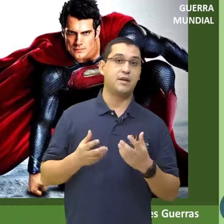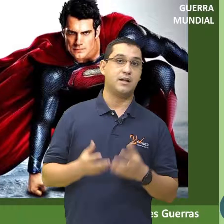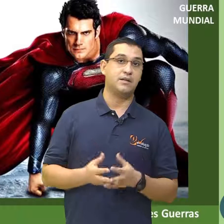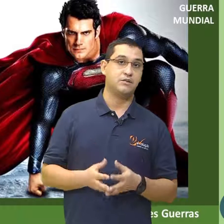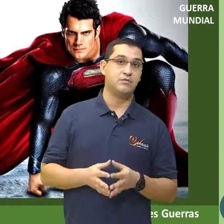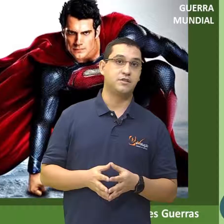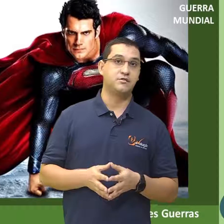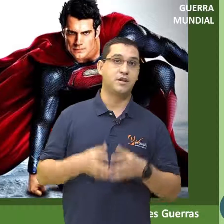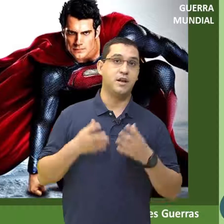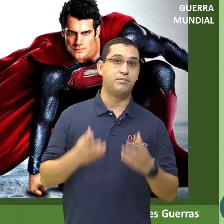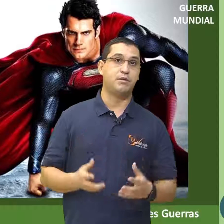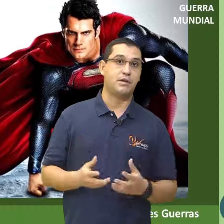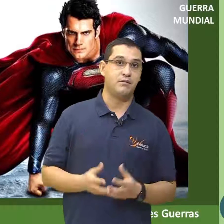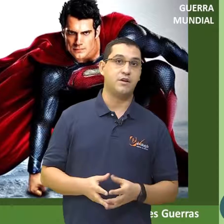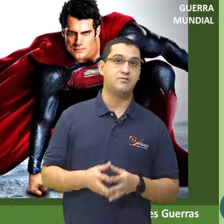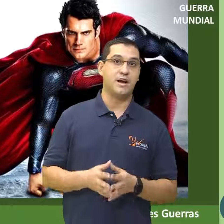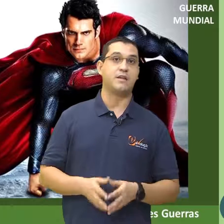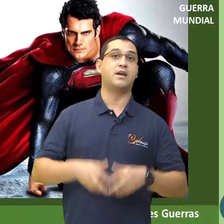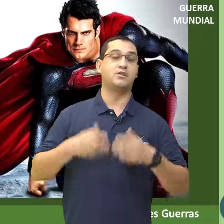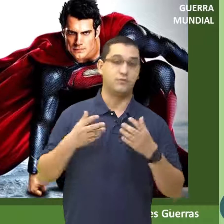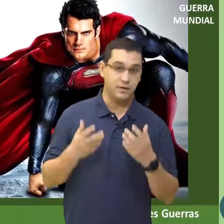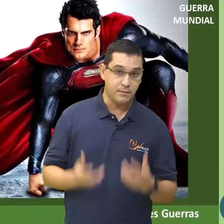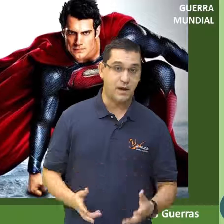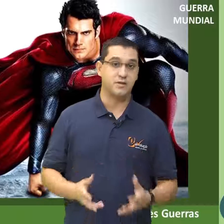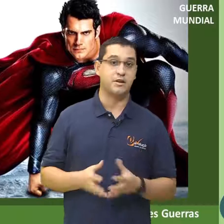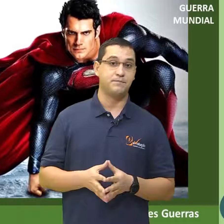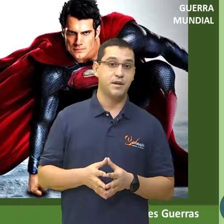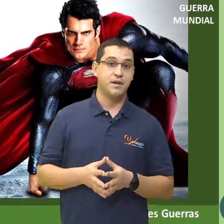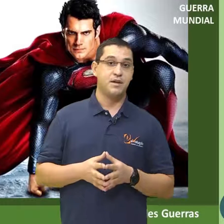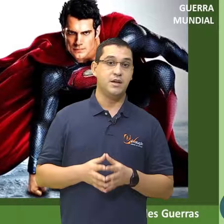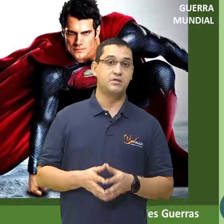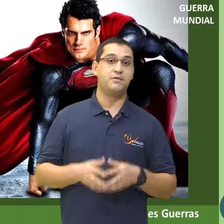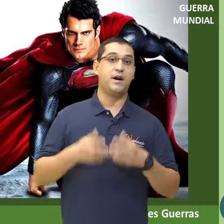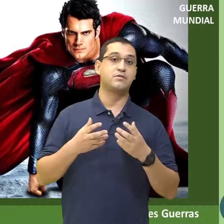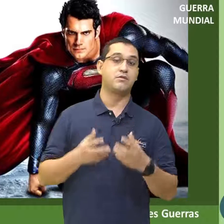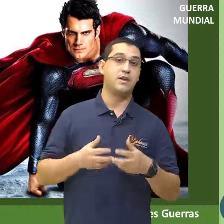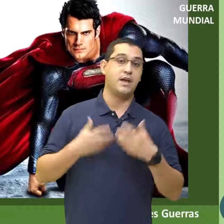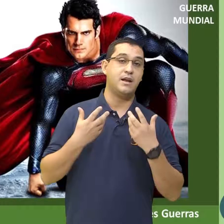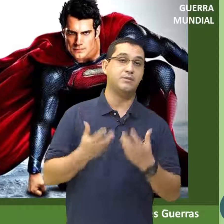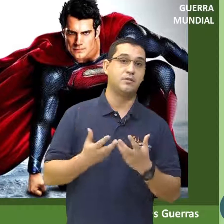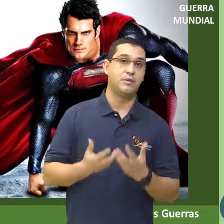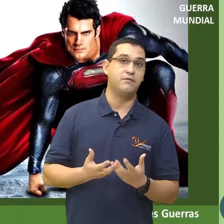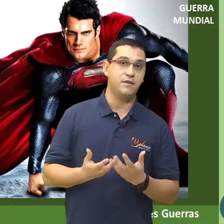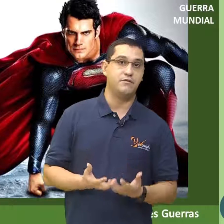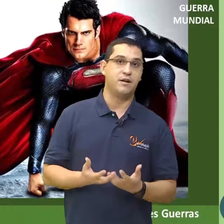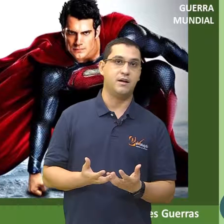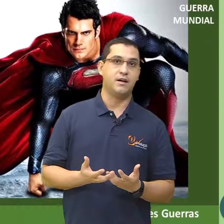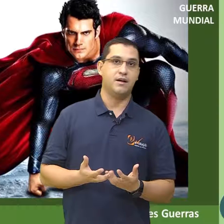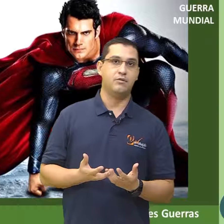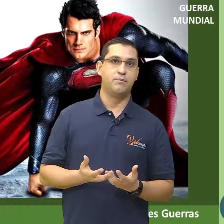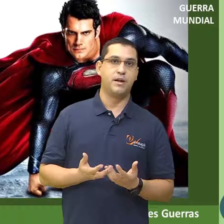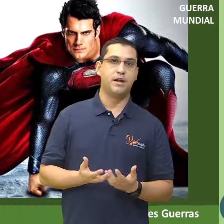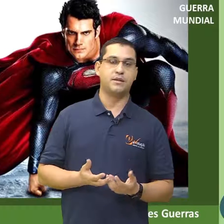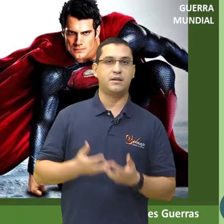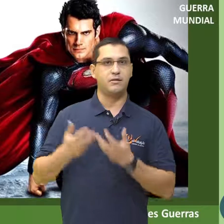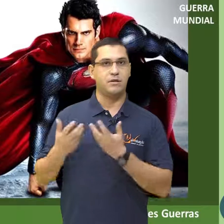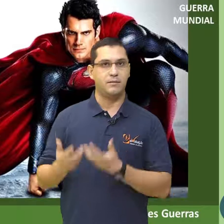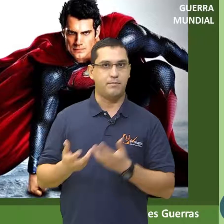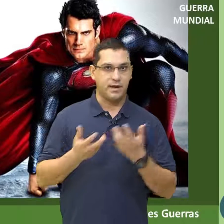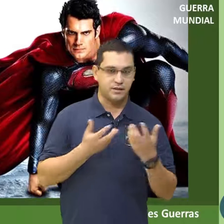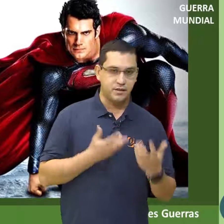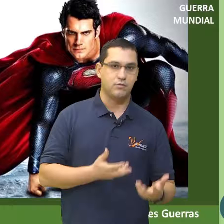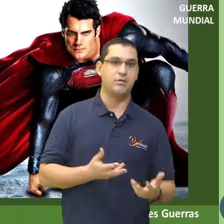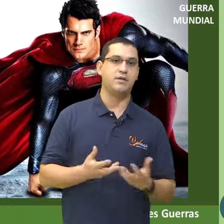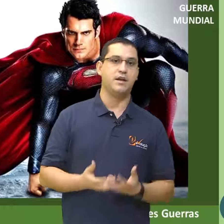filme retrata a destruição de Krypton através de uma catástrofe climática, e isso faz com que ele sobreviva num planeta que tem um